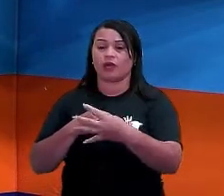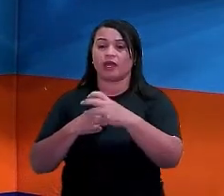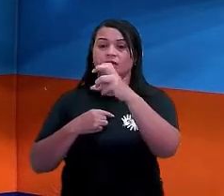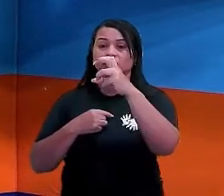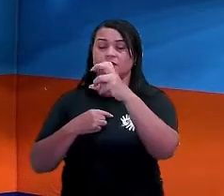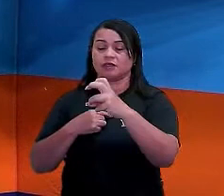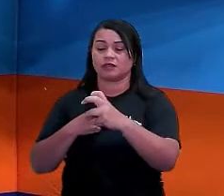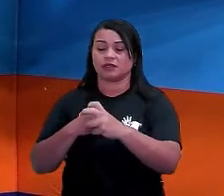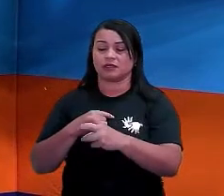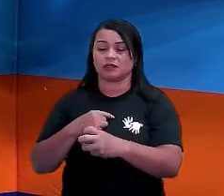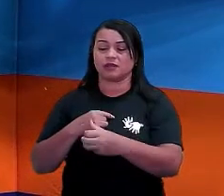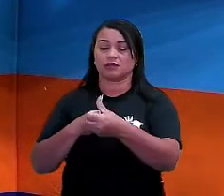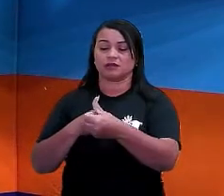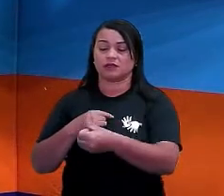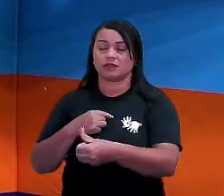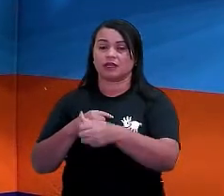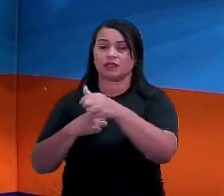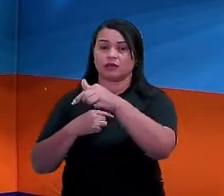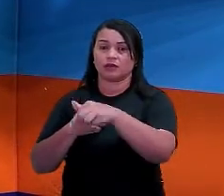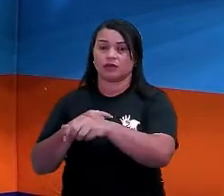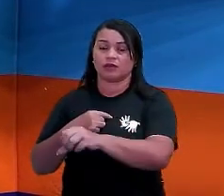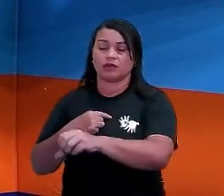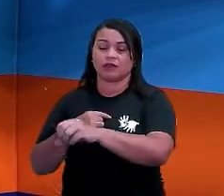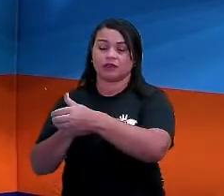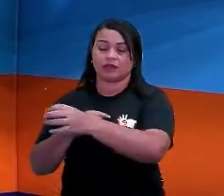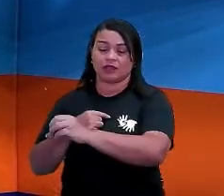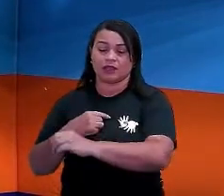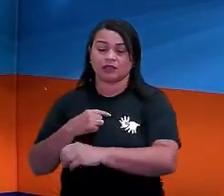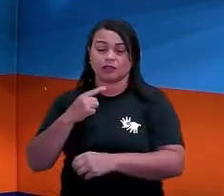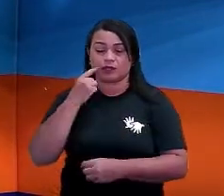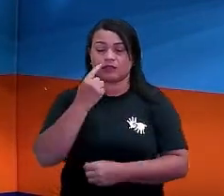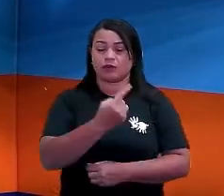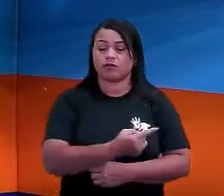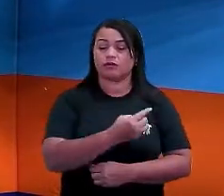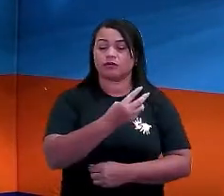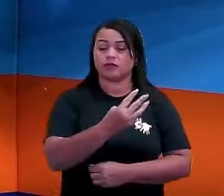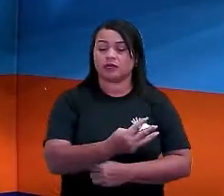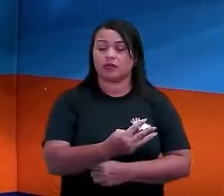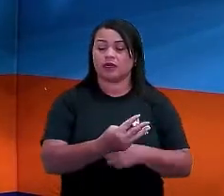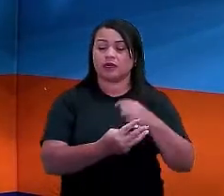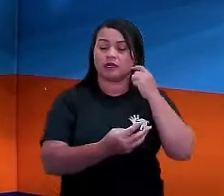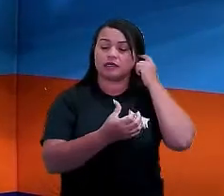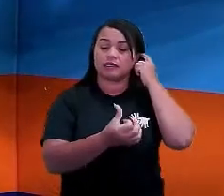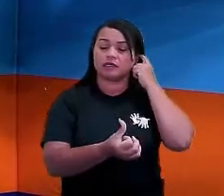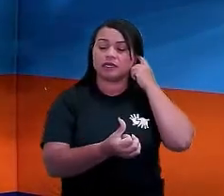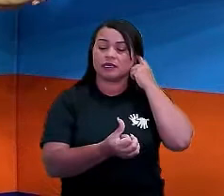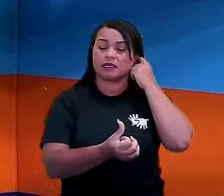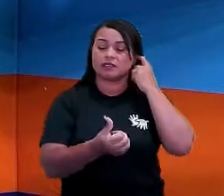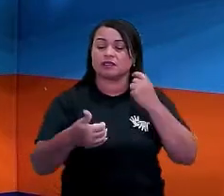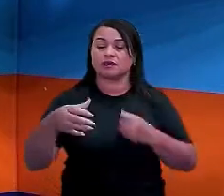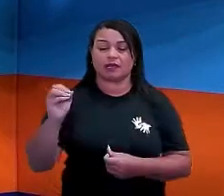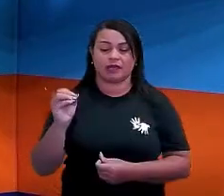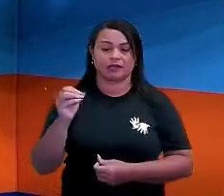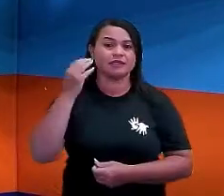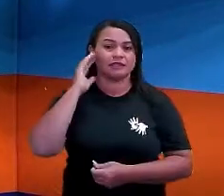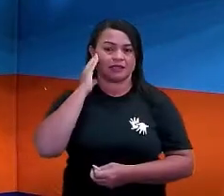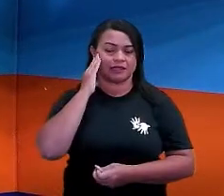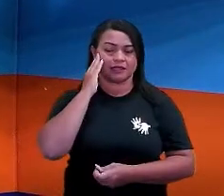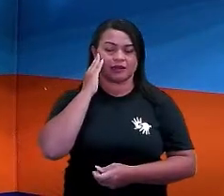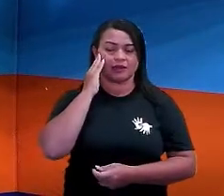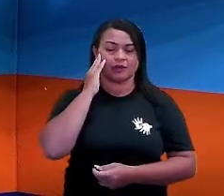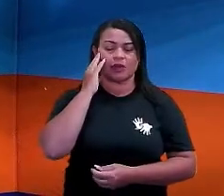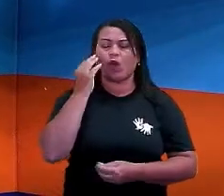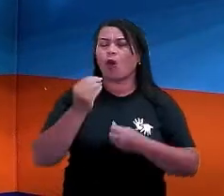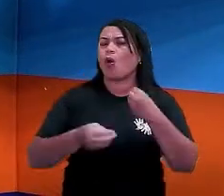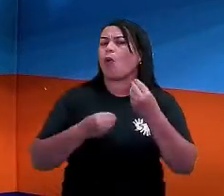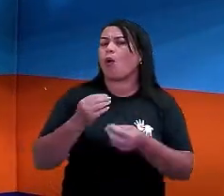6, 7, 8, 9, 10. Vejam que há uma mudança. 1, 3, 6, 10. E aí, qual